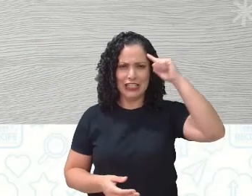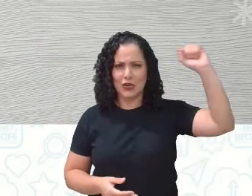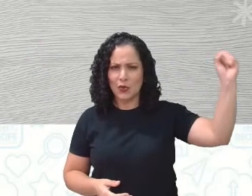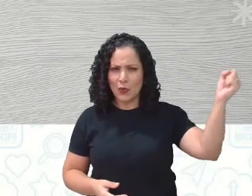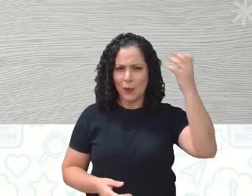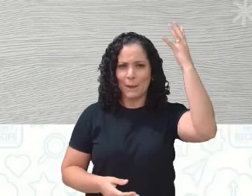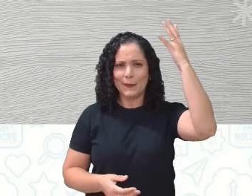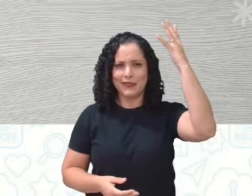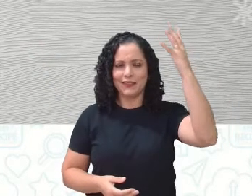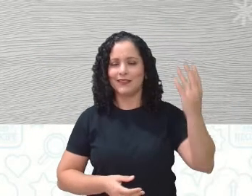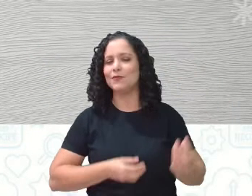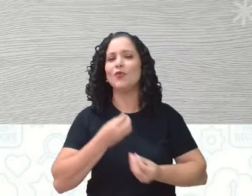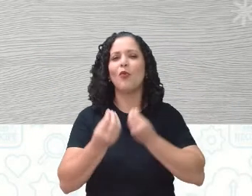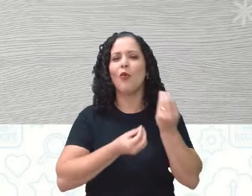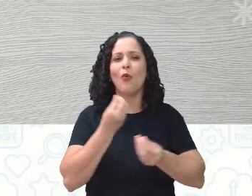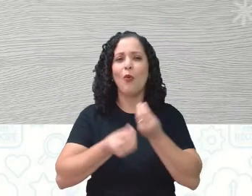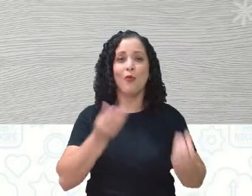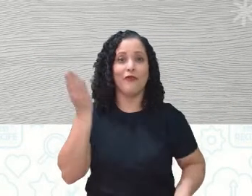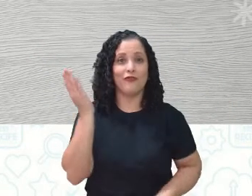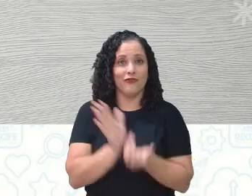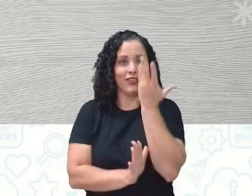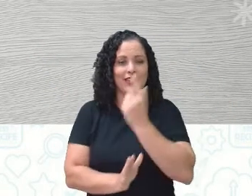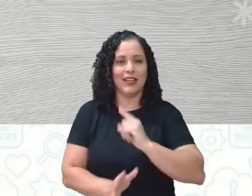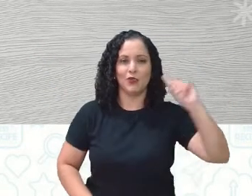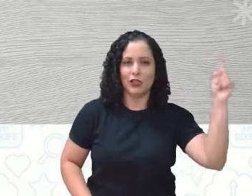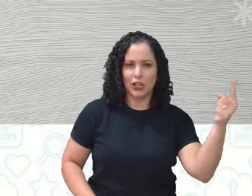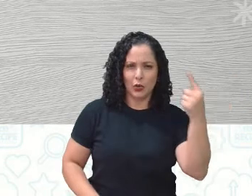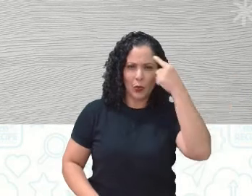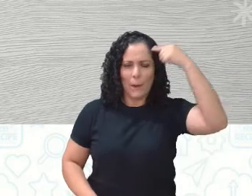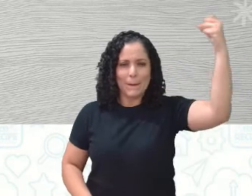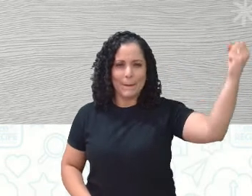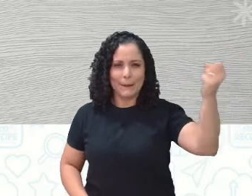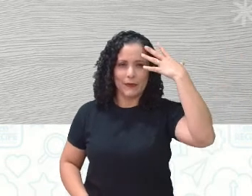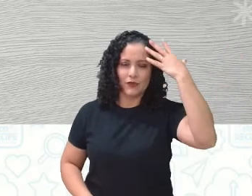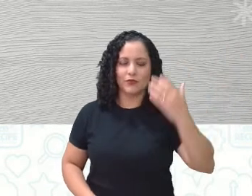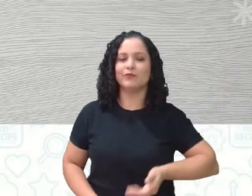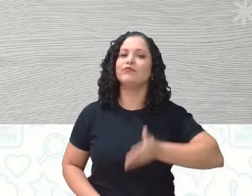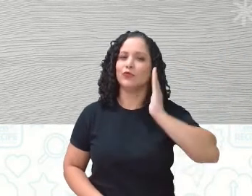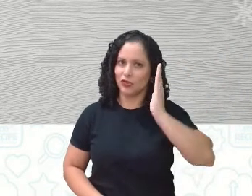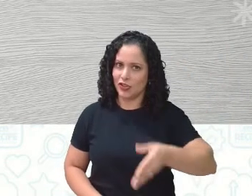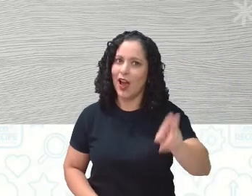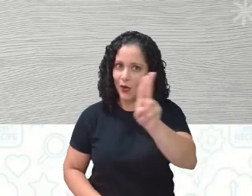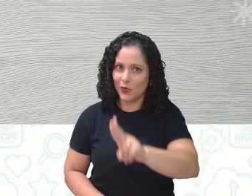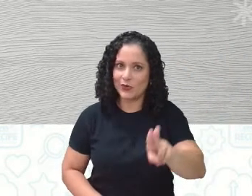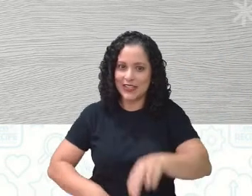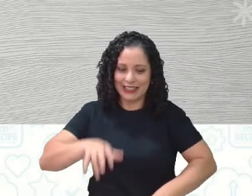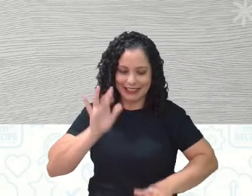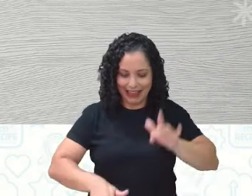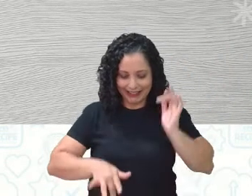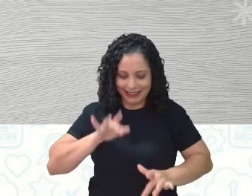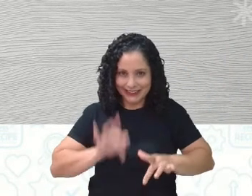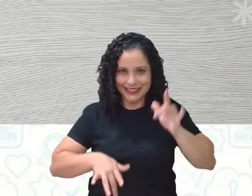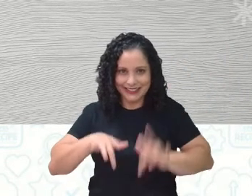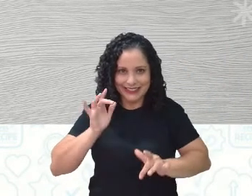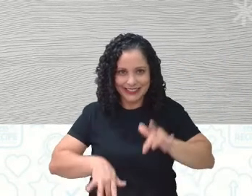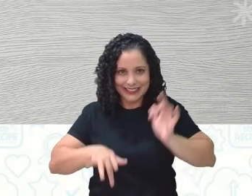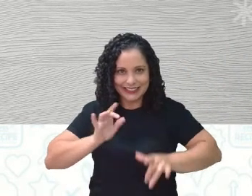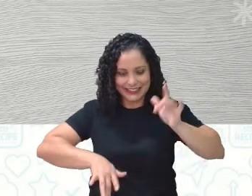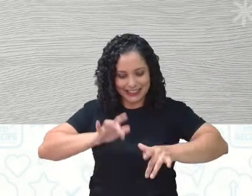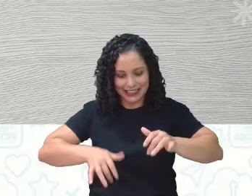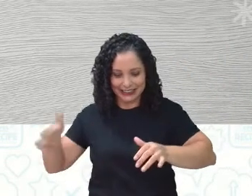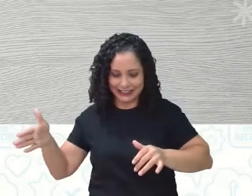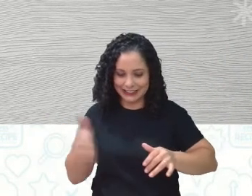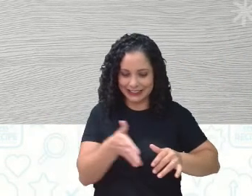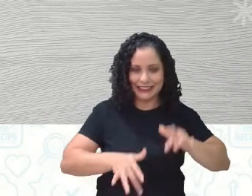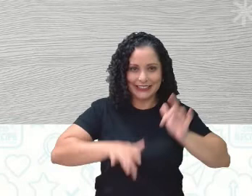foi que surgiu o iluminismo, né? Olha, eu não sei a senhora, viu? Eu já usei dessa máquina aí, viu? Já usou? Chega olha aí. Datilografia,